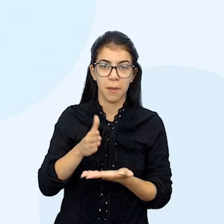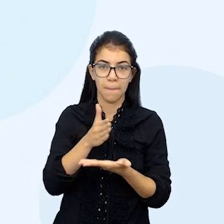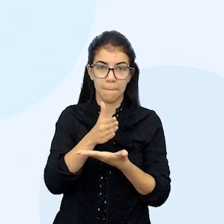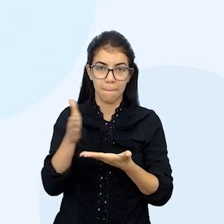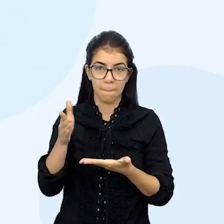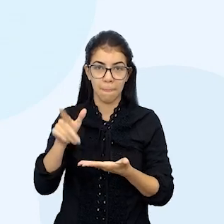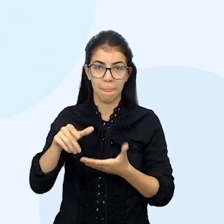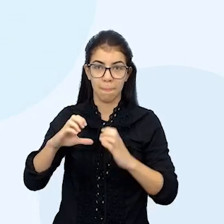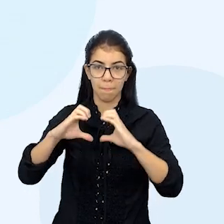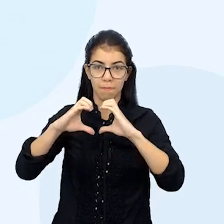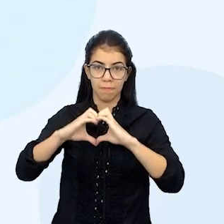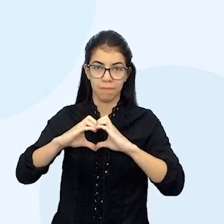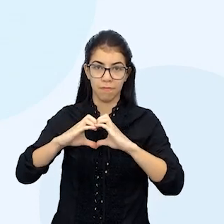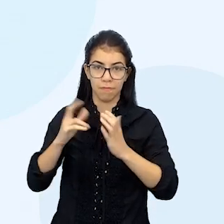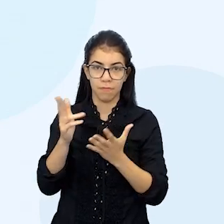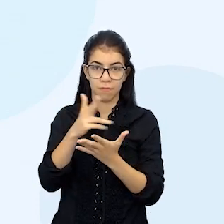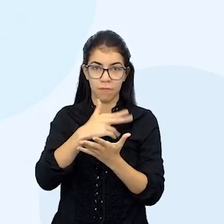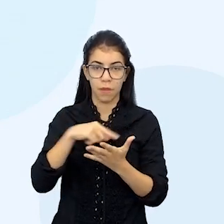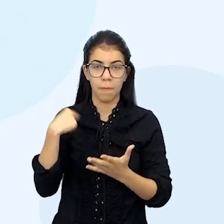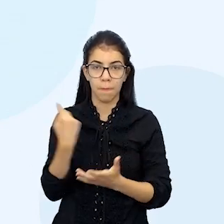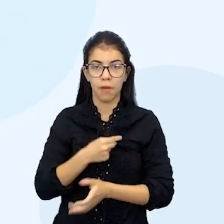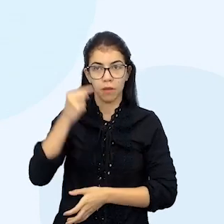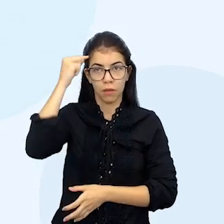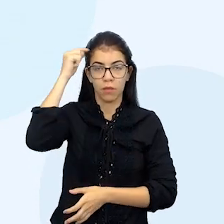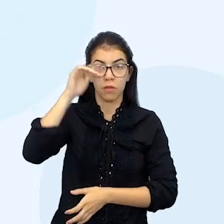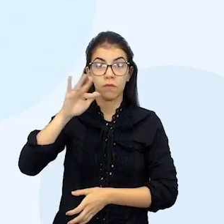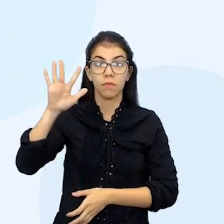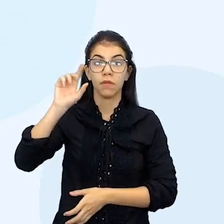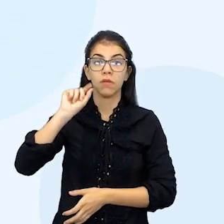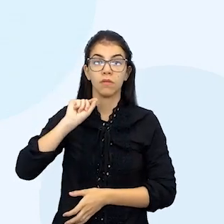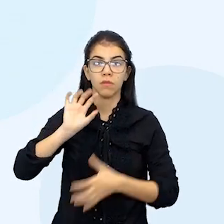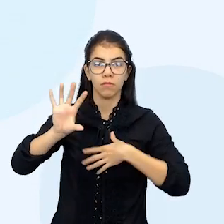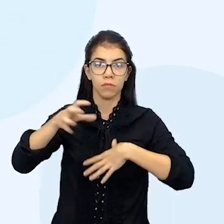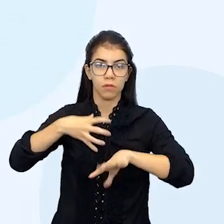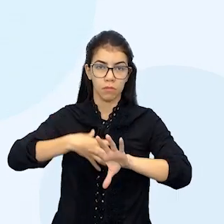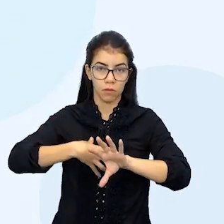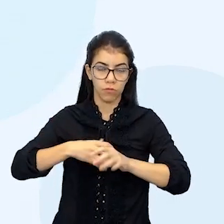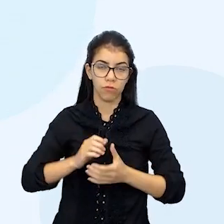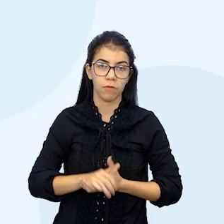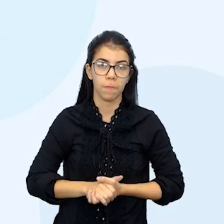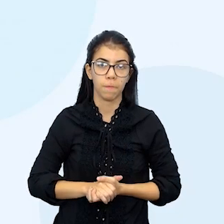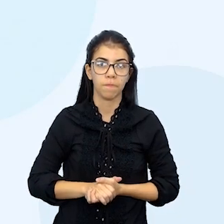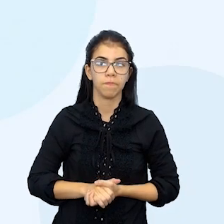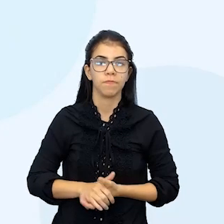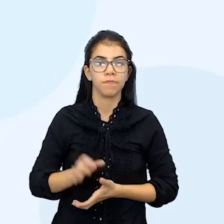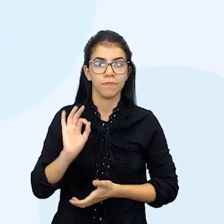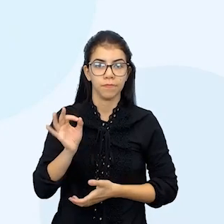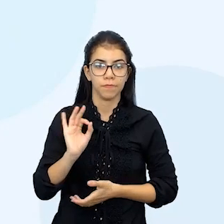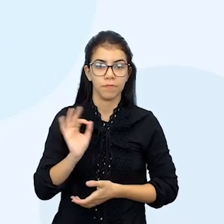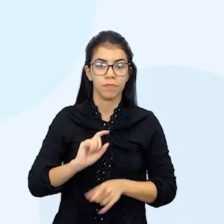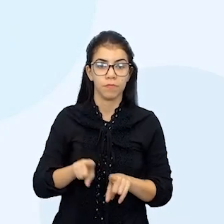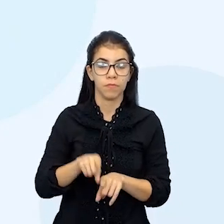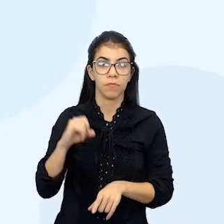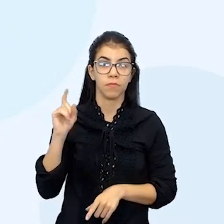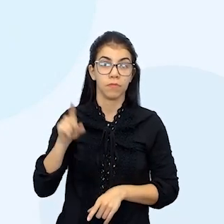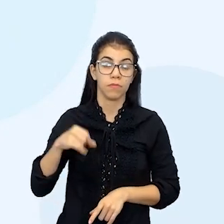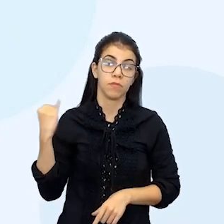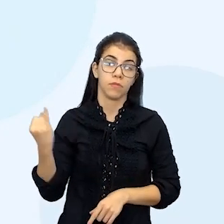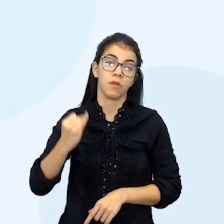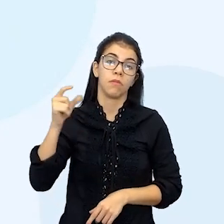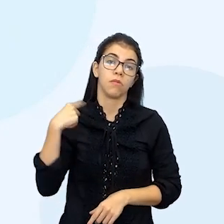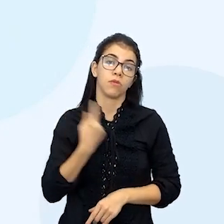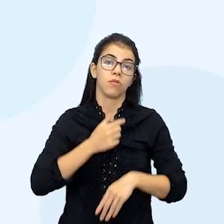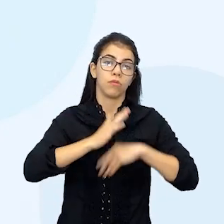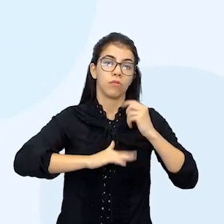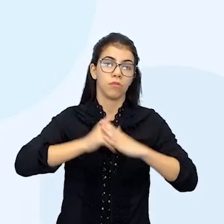pessoa com um coração aí desenhado para a gente pensar nessa amabilidade. Não é isso, Daniel? Com certeza, muito importante para a gente